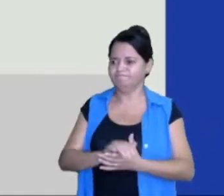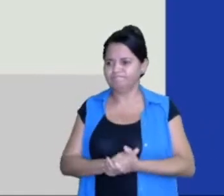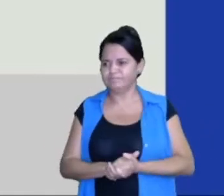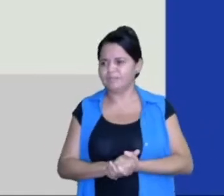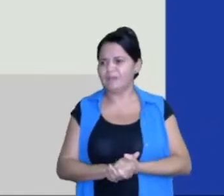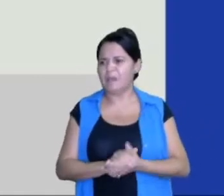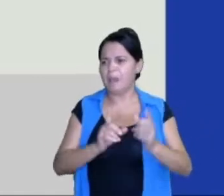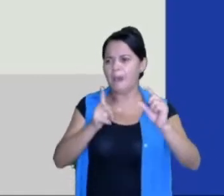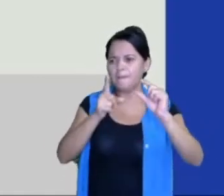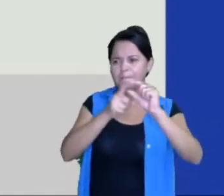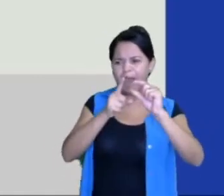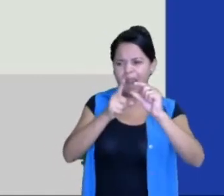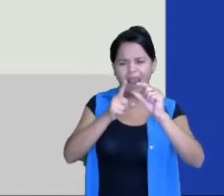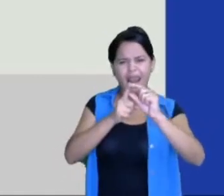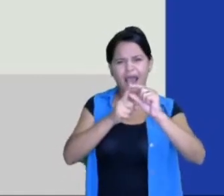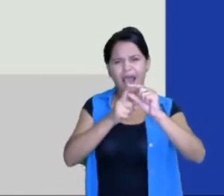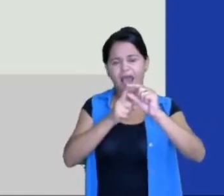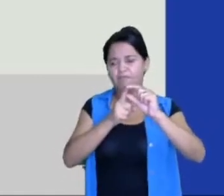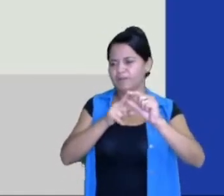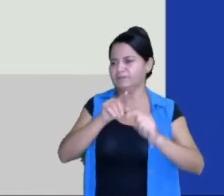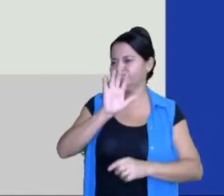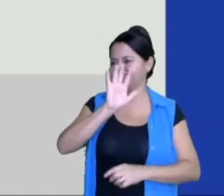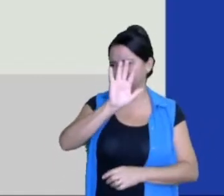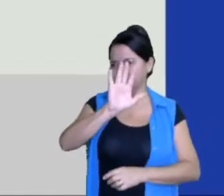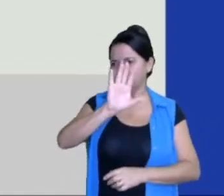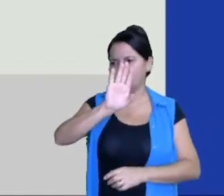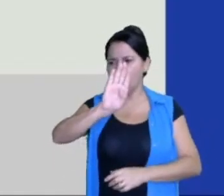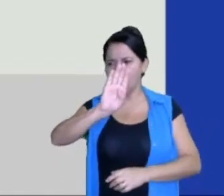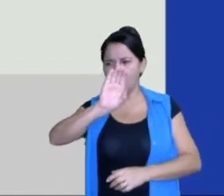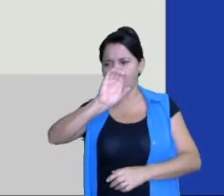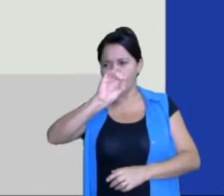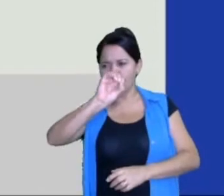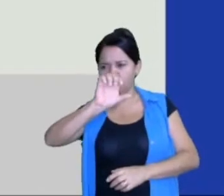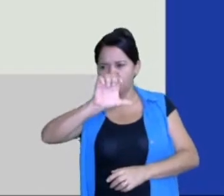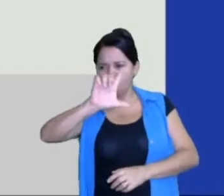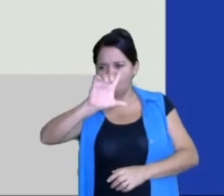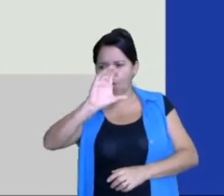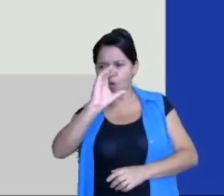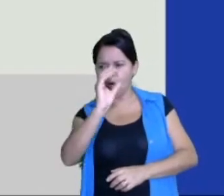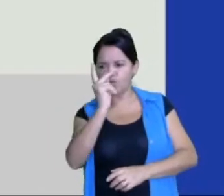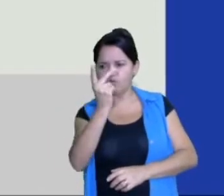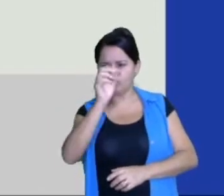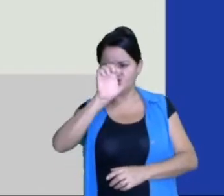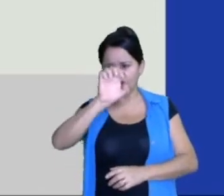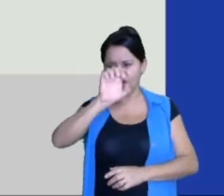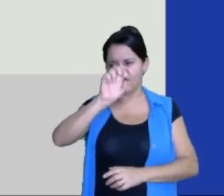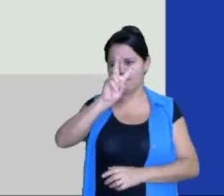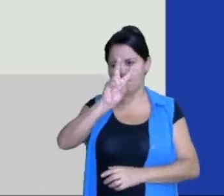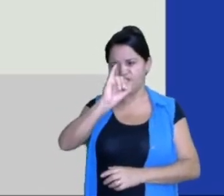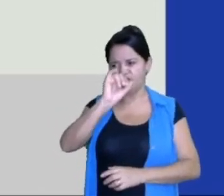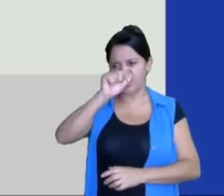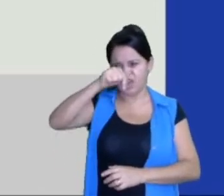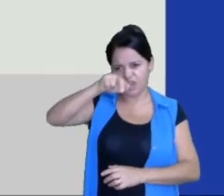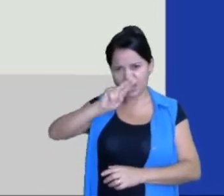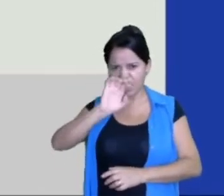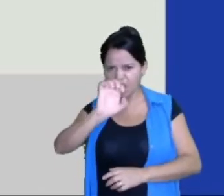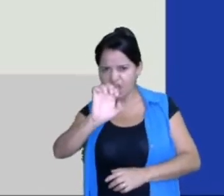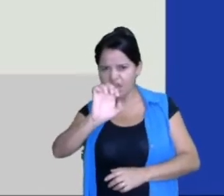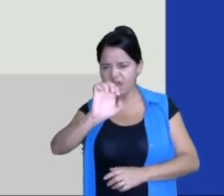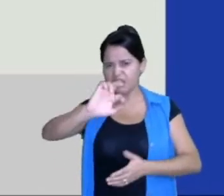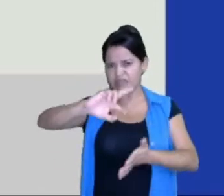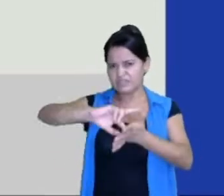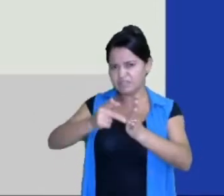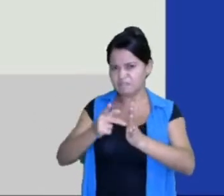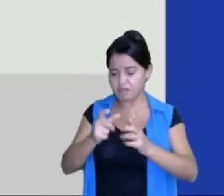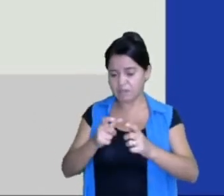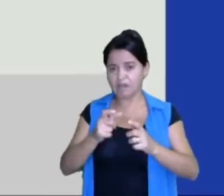Bolchevique, essa palavra, pessoal, significa maioria, a grande maioria, tá certo? Então,